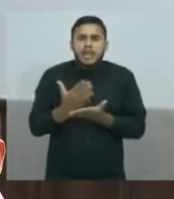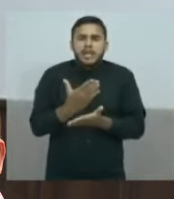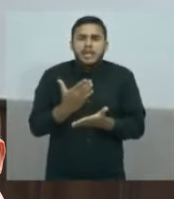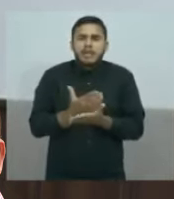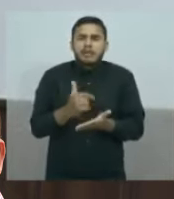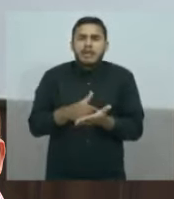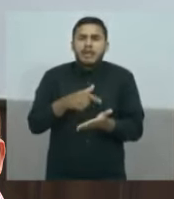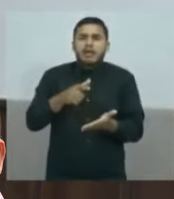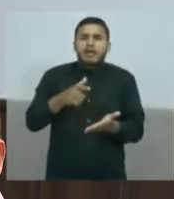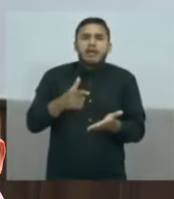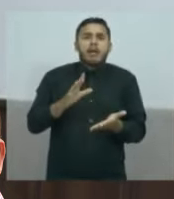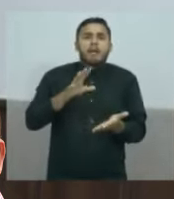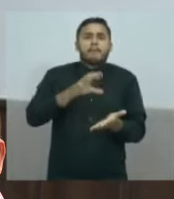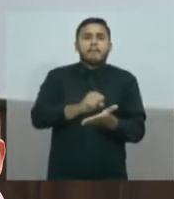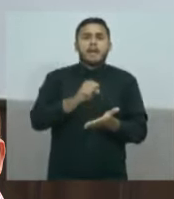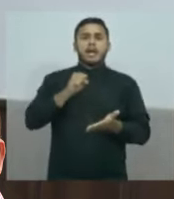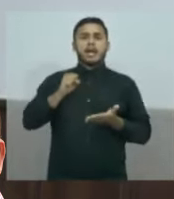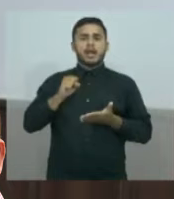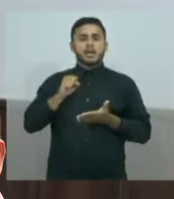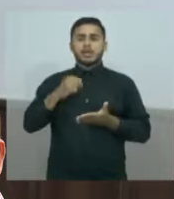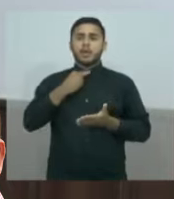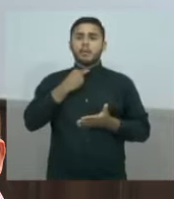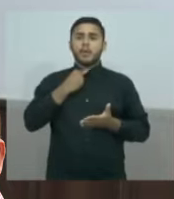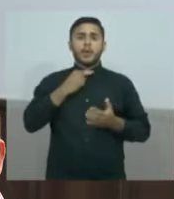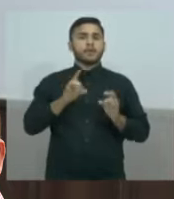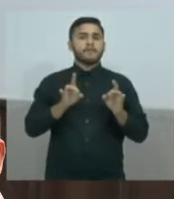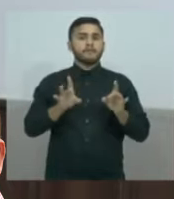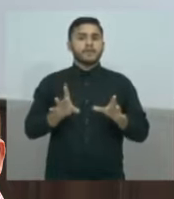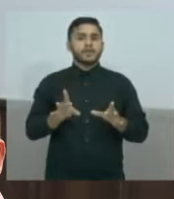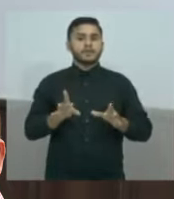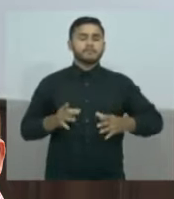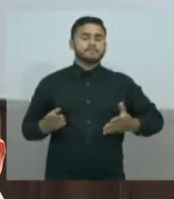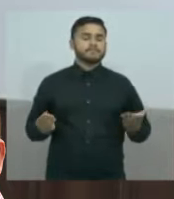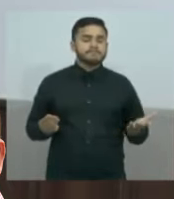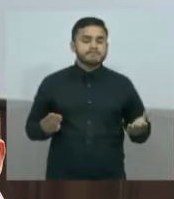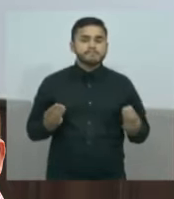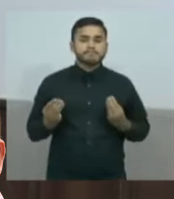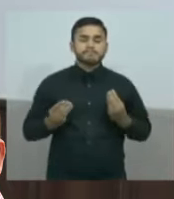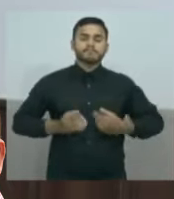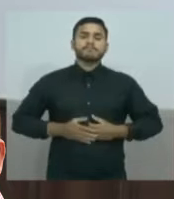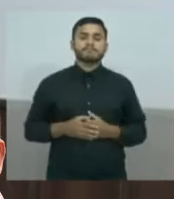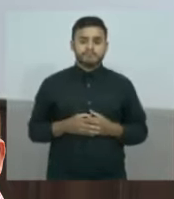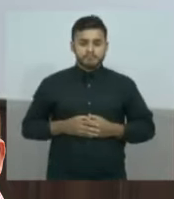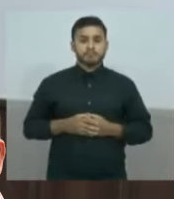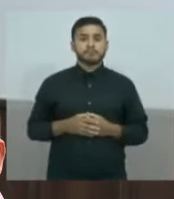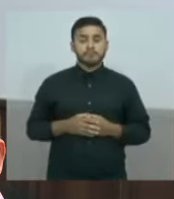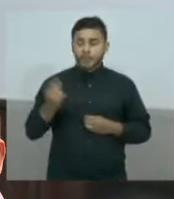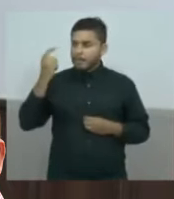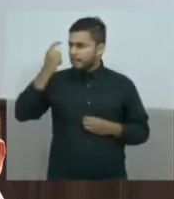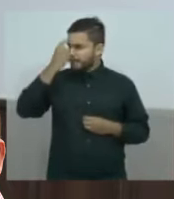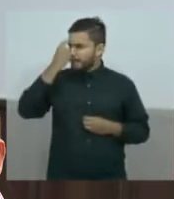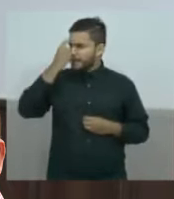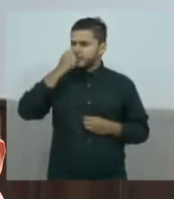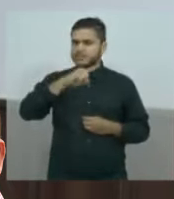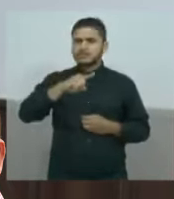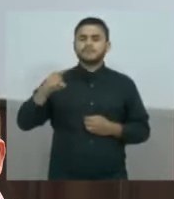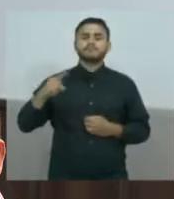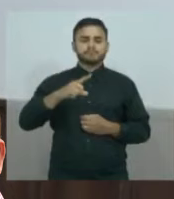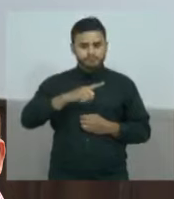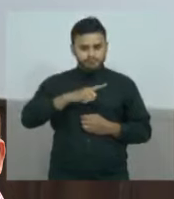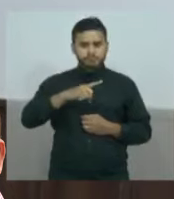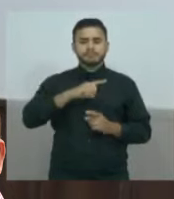que é esse tipo de pensamento intolerante, sombrio, das trevas, que estimula,